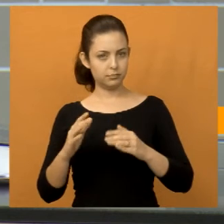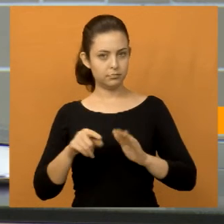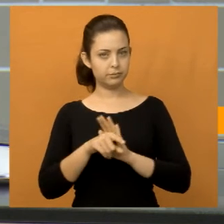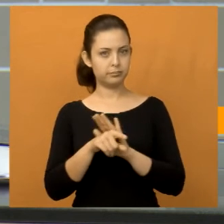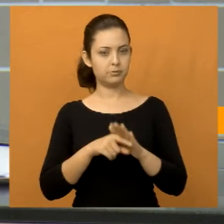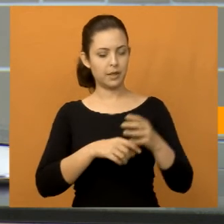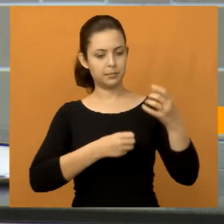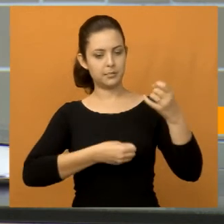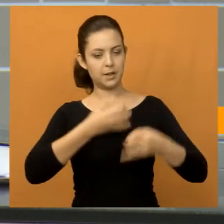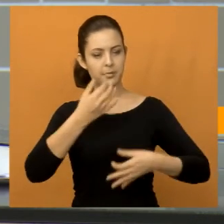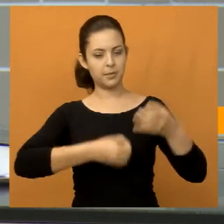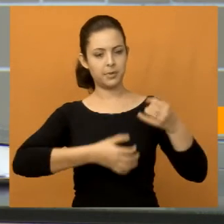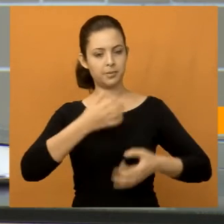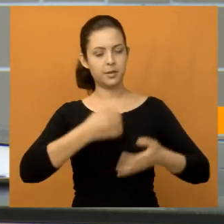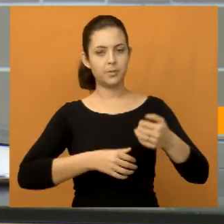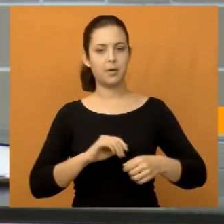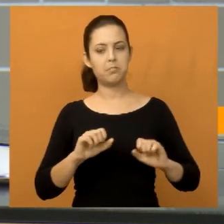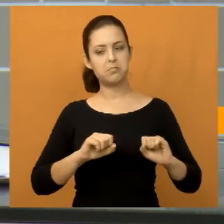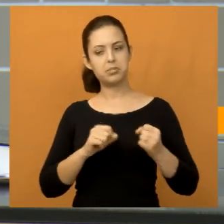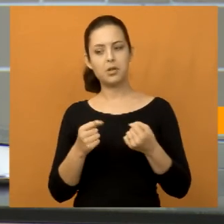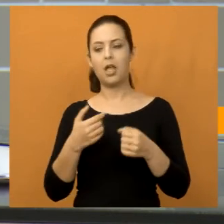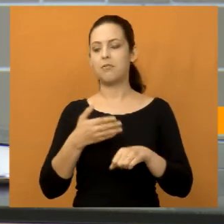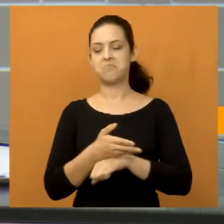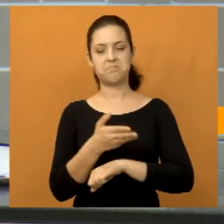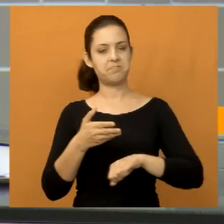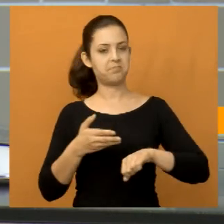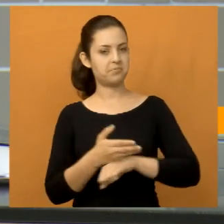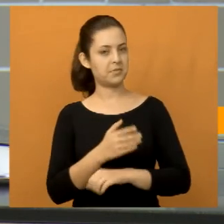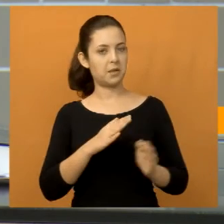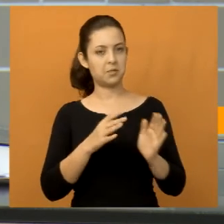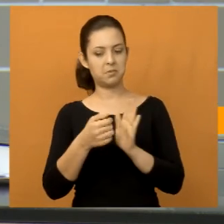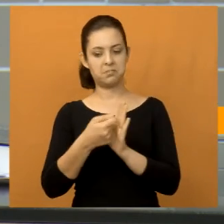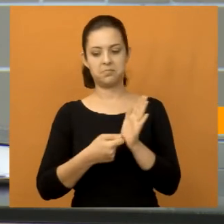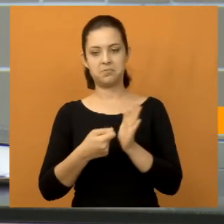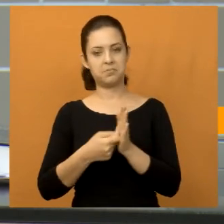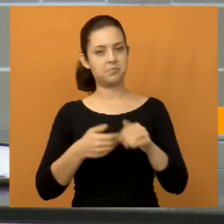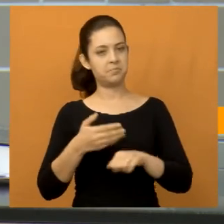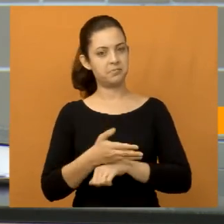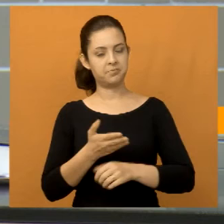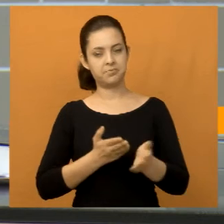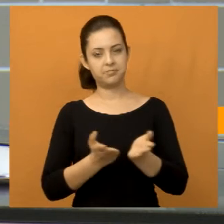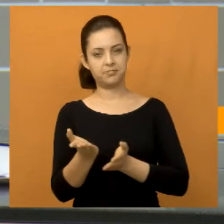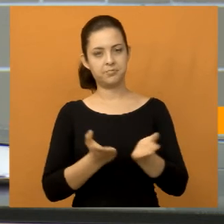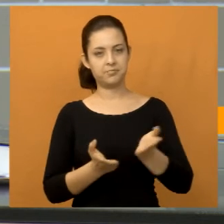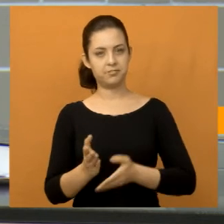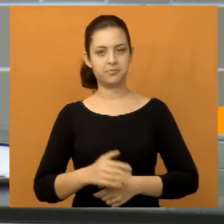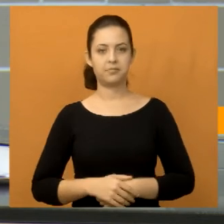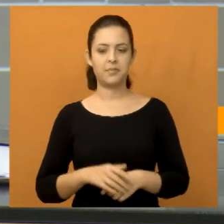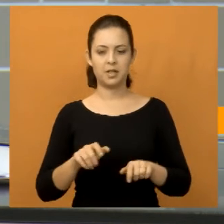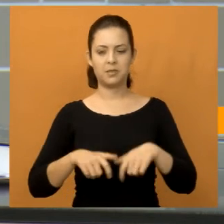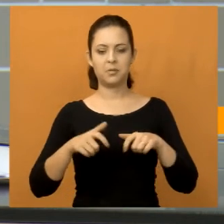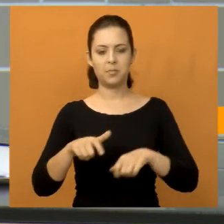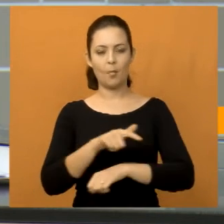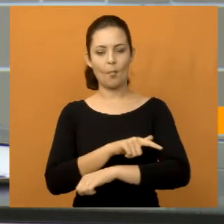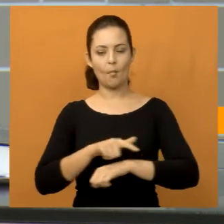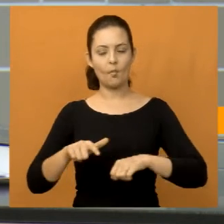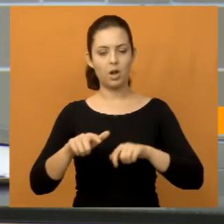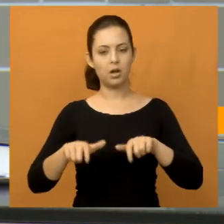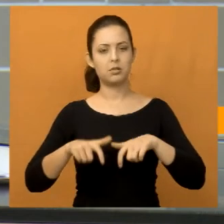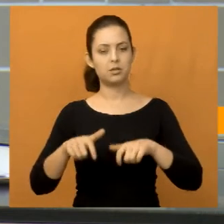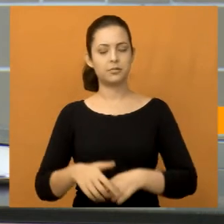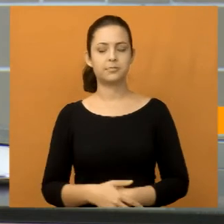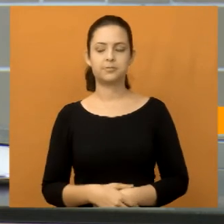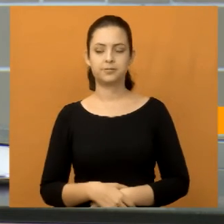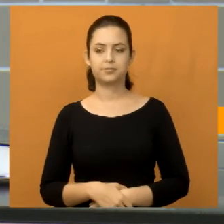acariação, Sandra reforçou que não participava do processo de contratação dos serviços de capina e limpeza dos